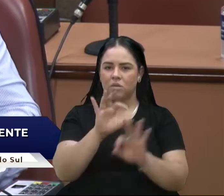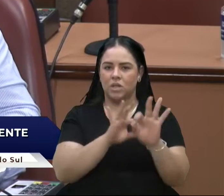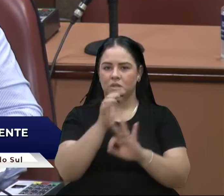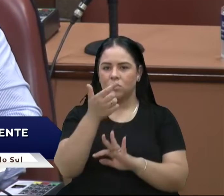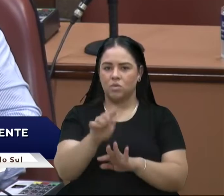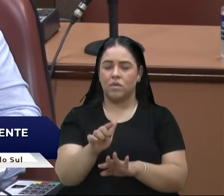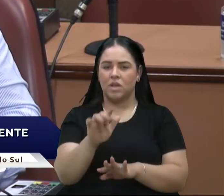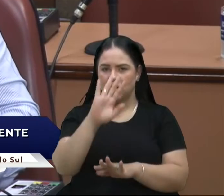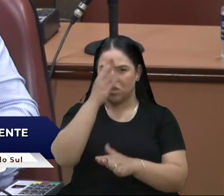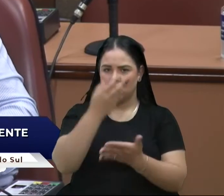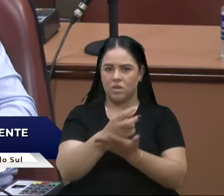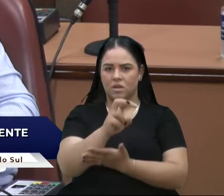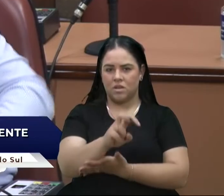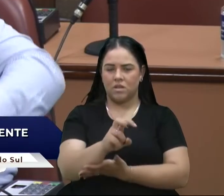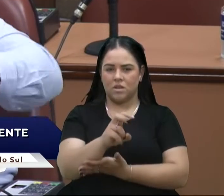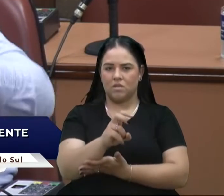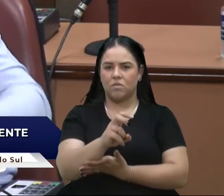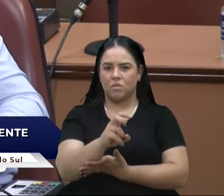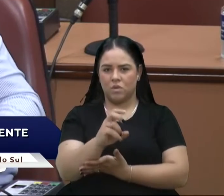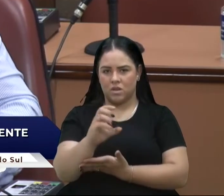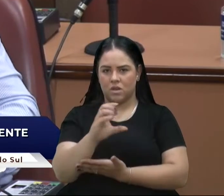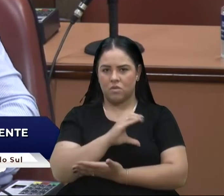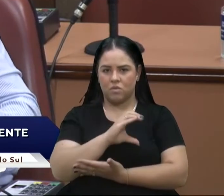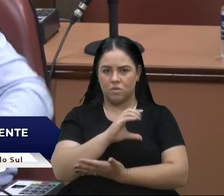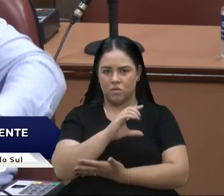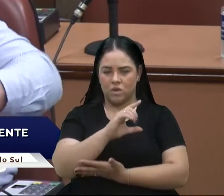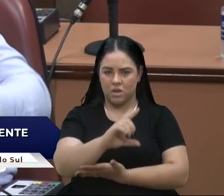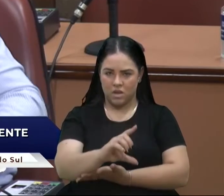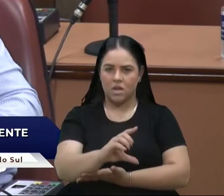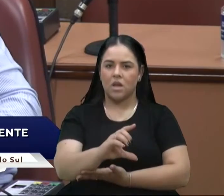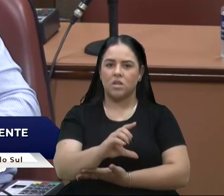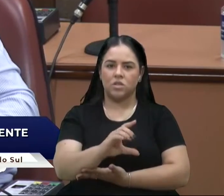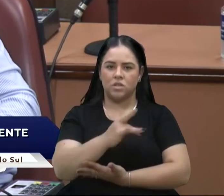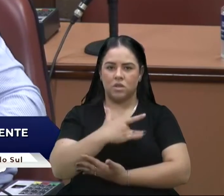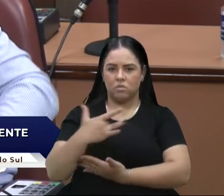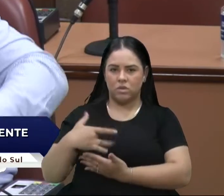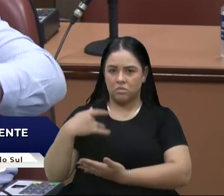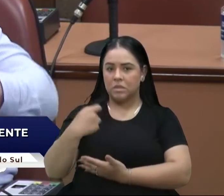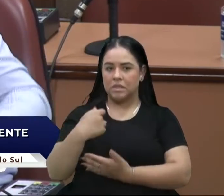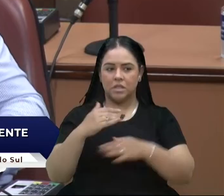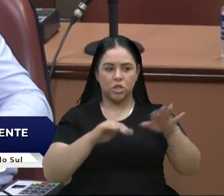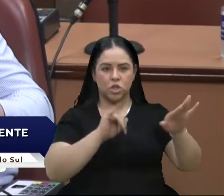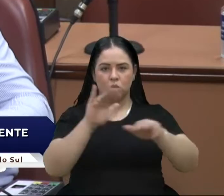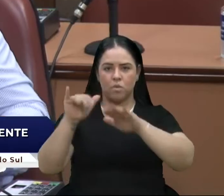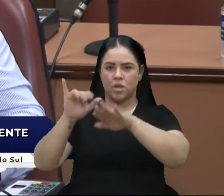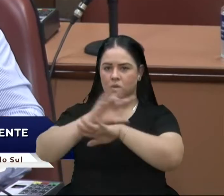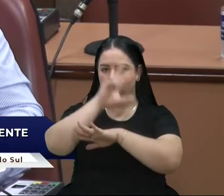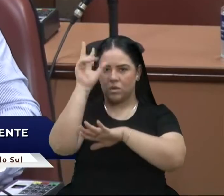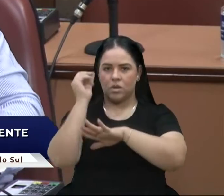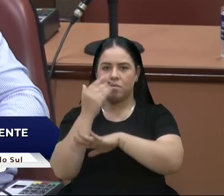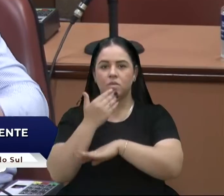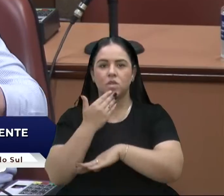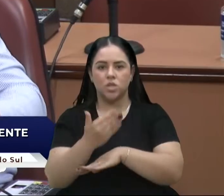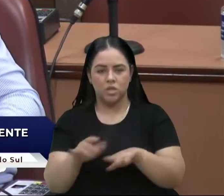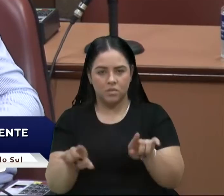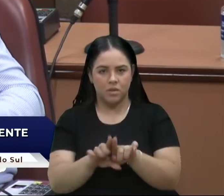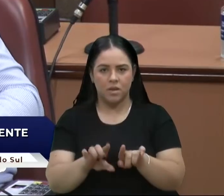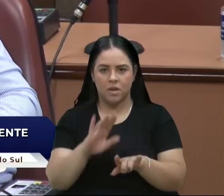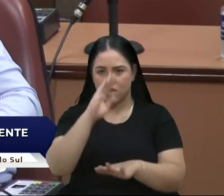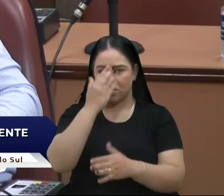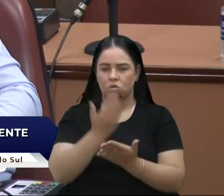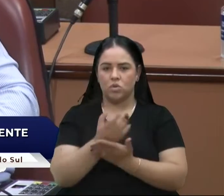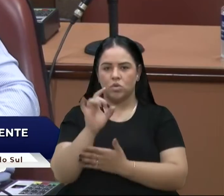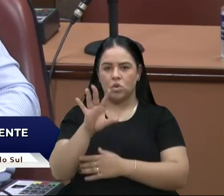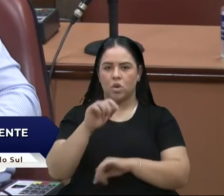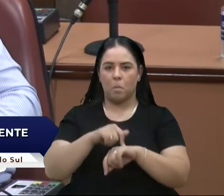a 5ª Coordenadoria Regional de Saúde tem um papel crucial nisso, de puxar esses municípios, de fazer este apelo. Eu acho que só a partir